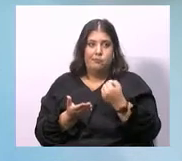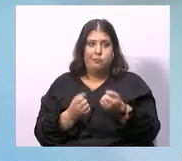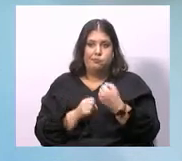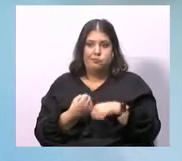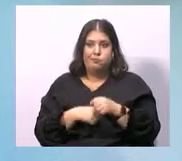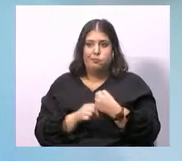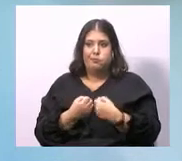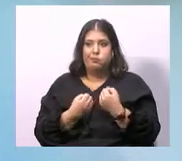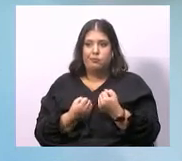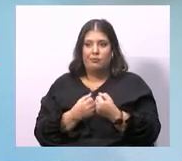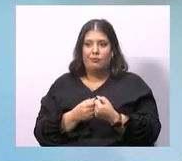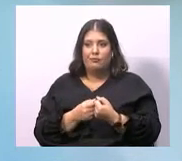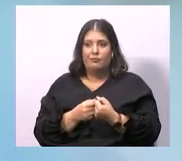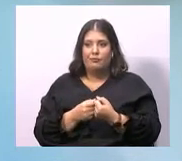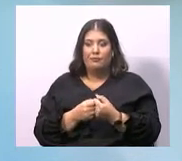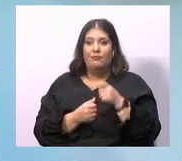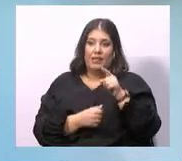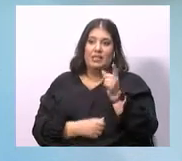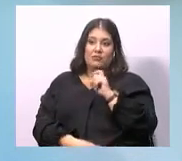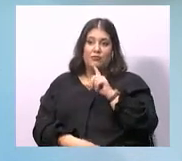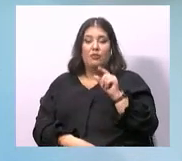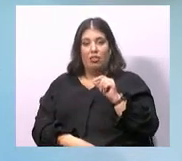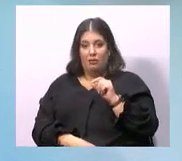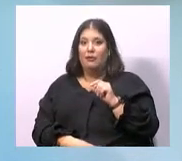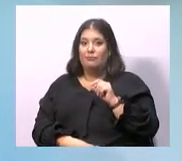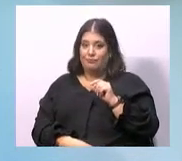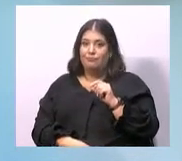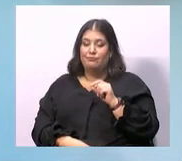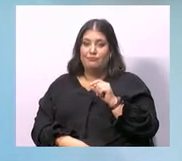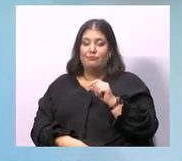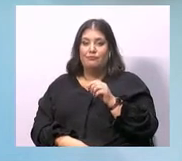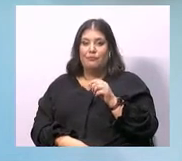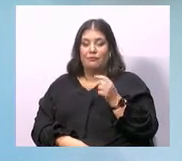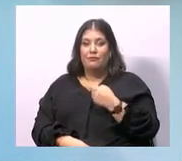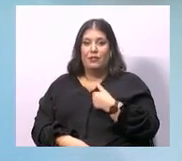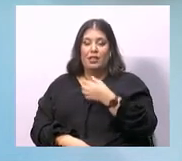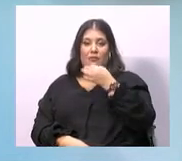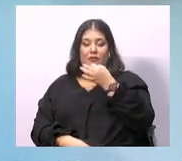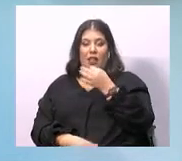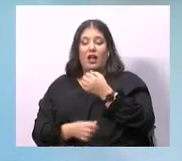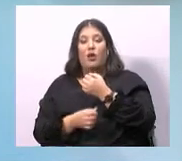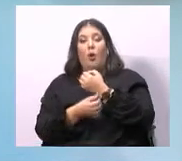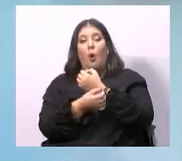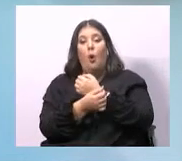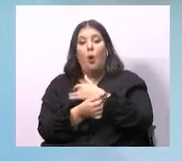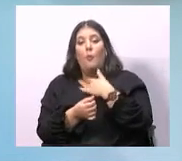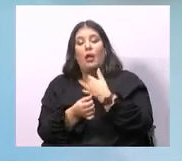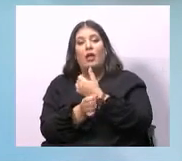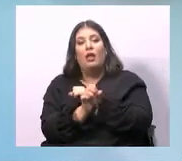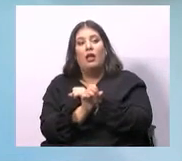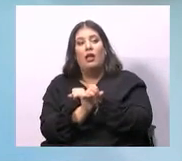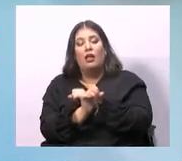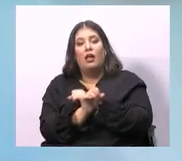Certo. Mexo. Essa é uma possibilidade que terá que ver com o médico ortopedista, ou julgo que